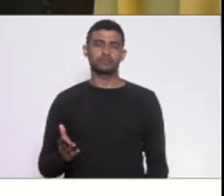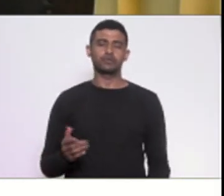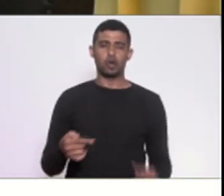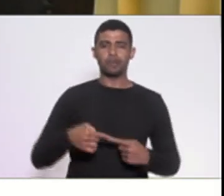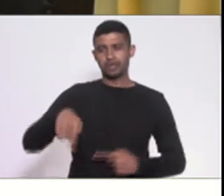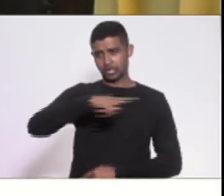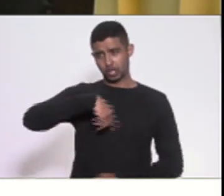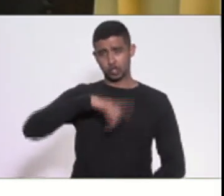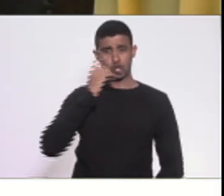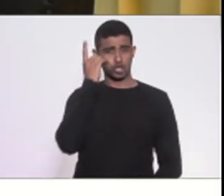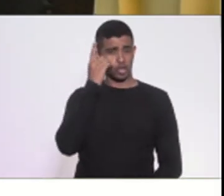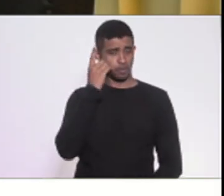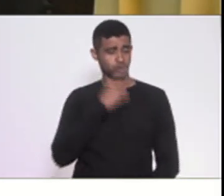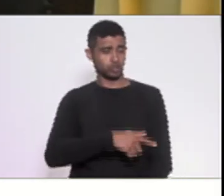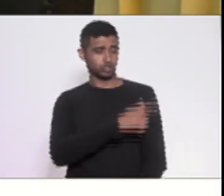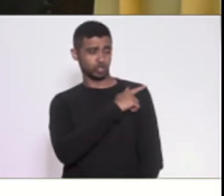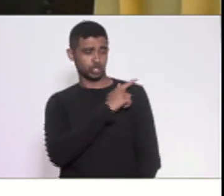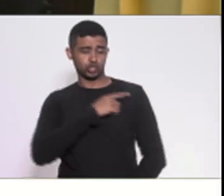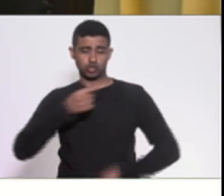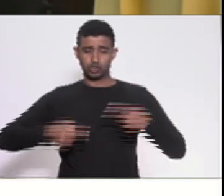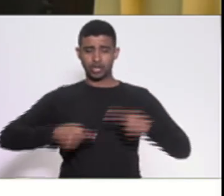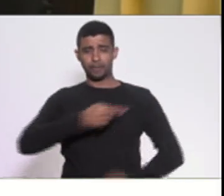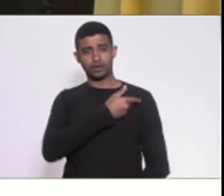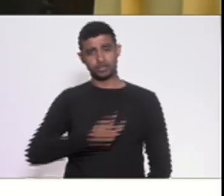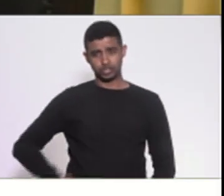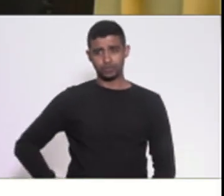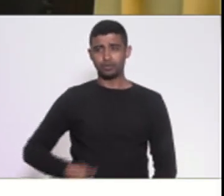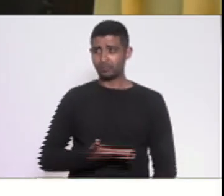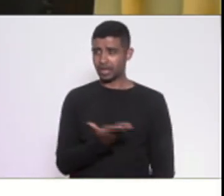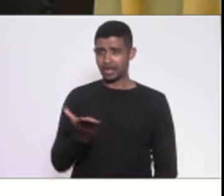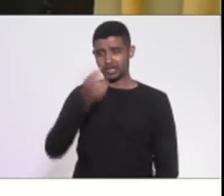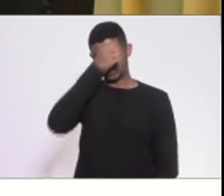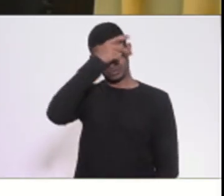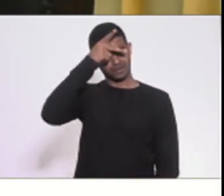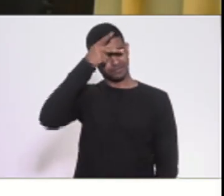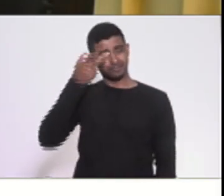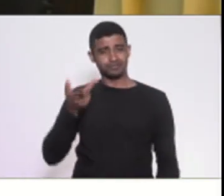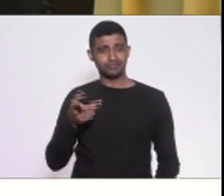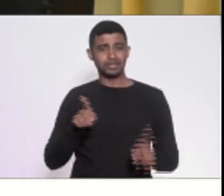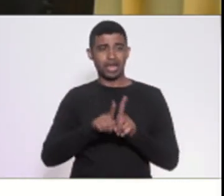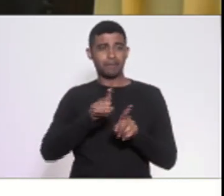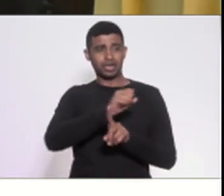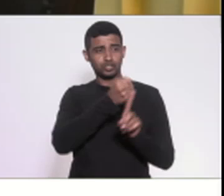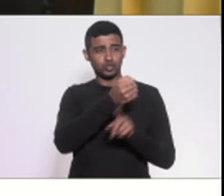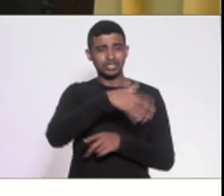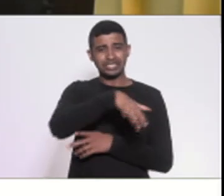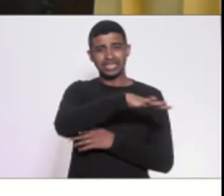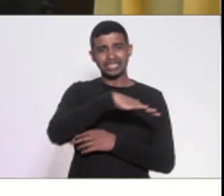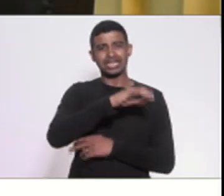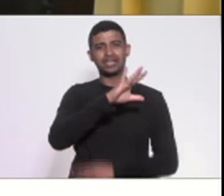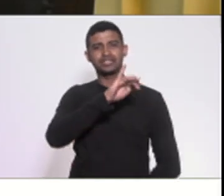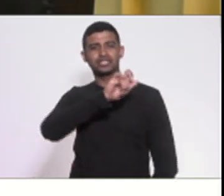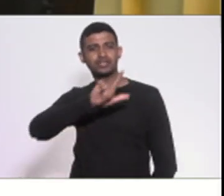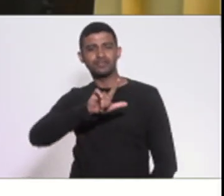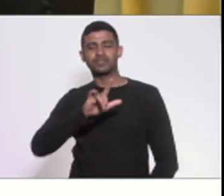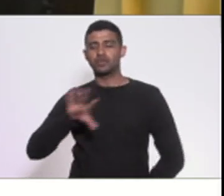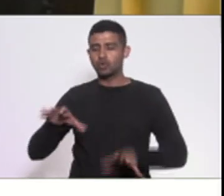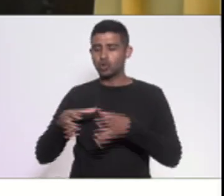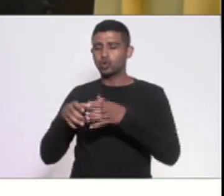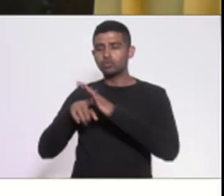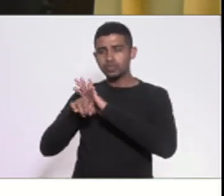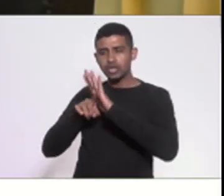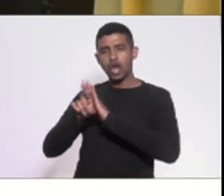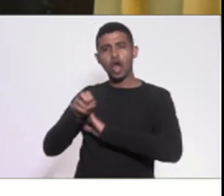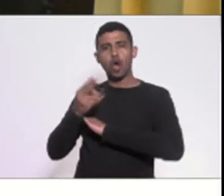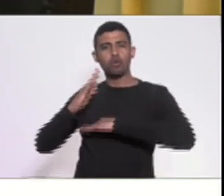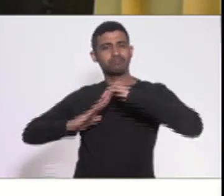nós, gestores de políticas públicas, nossos prefeitos, né? Sociedade civil, pesquisadores ou